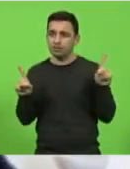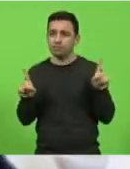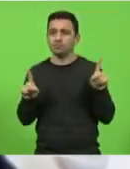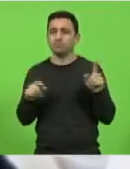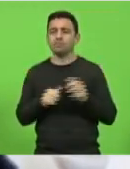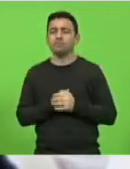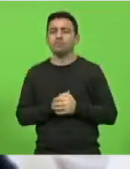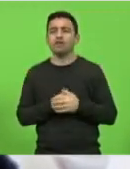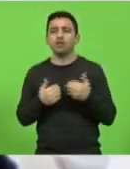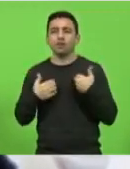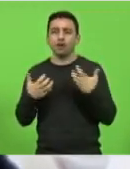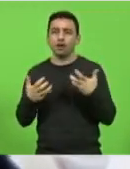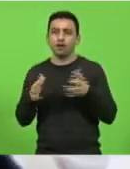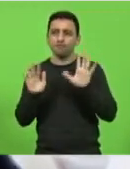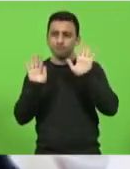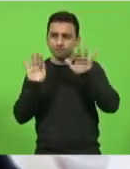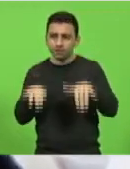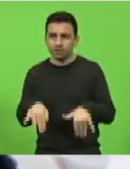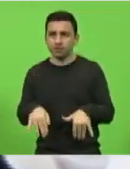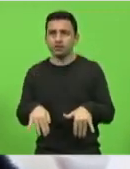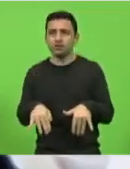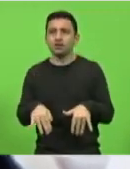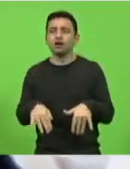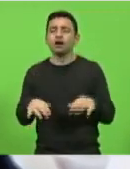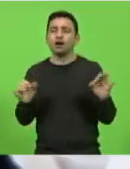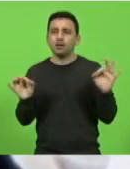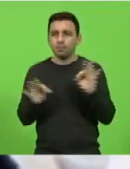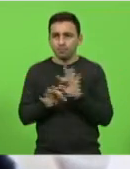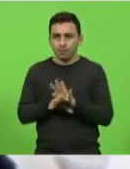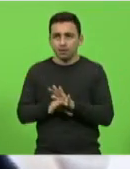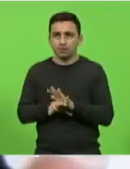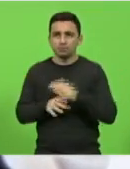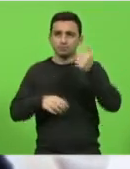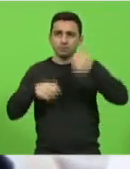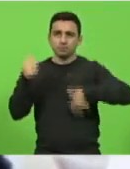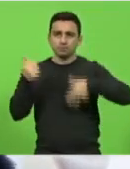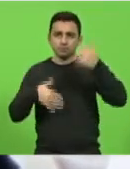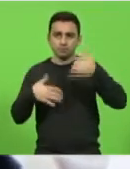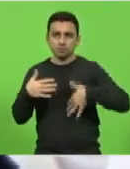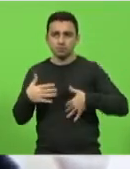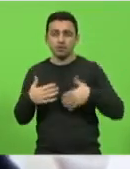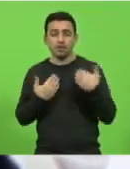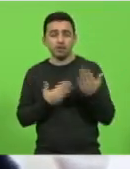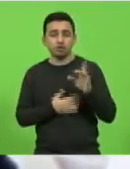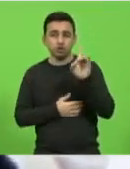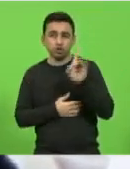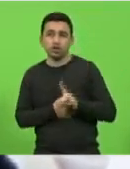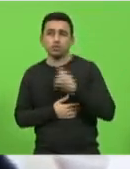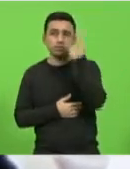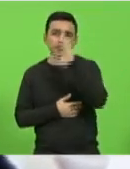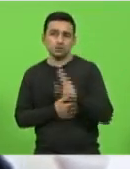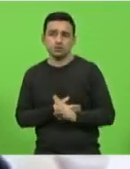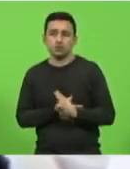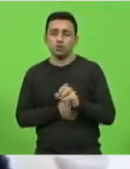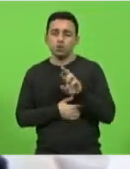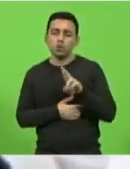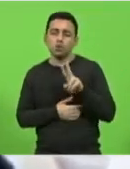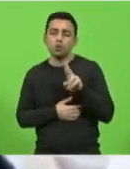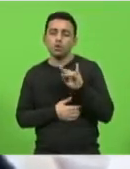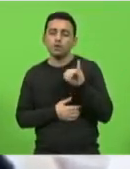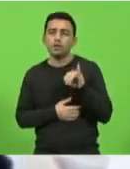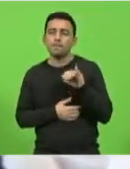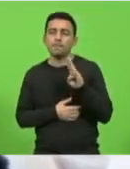minhas considerações, senhor presidente Ricardo, deixando um pensamento do patrão, né, do direito brasileiro, Rui Barbosa, que ele diz o